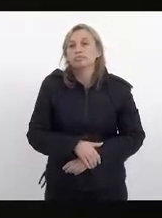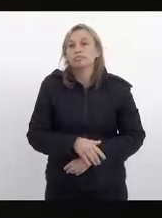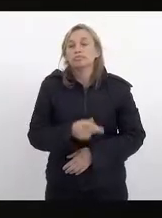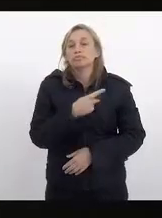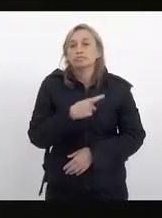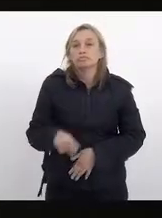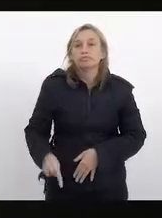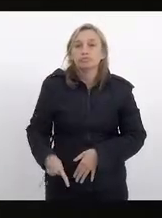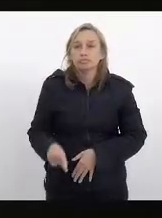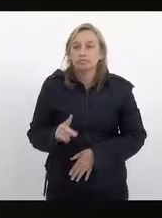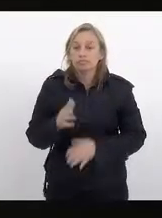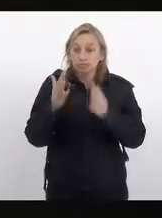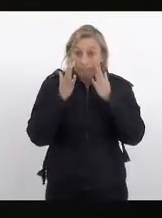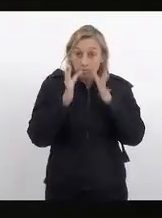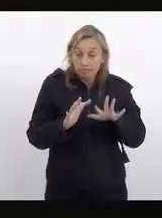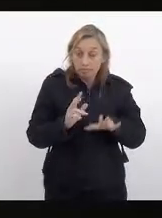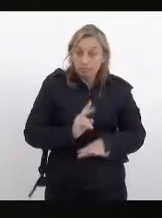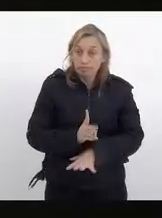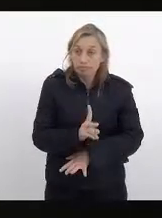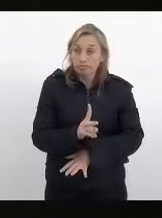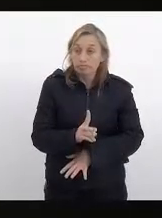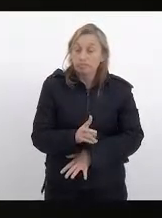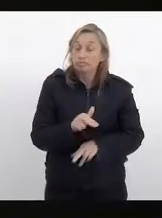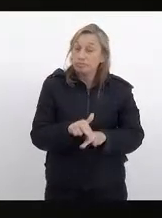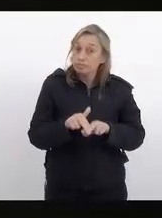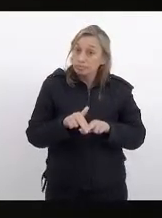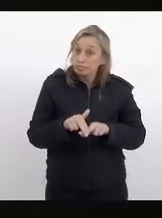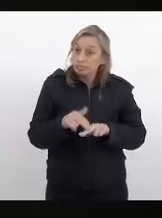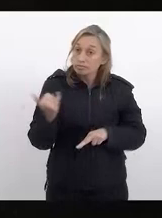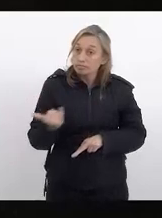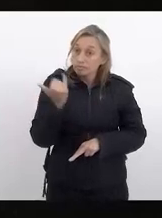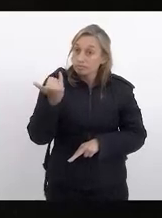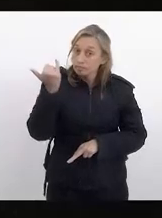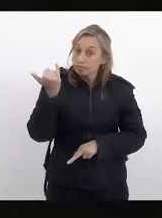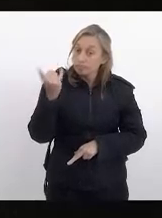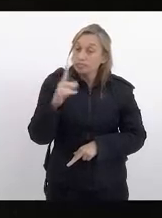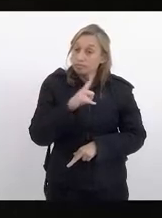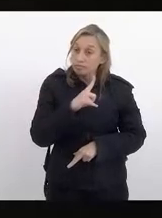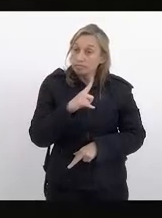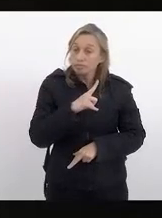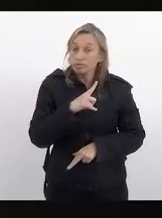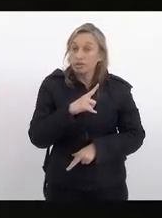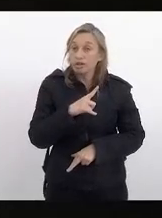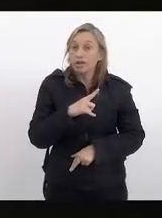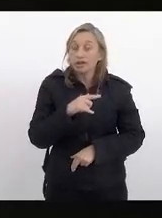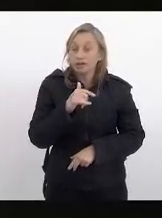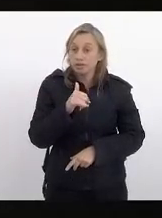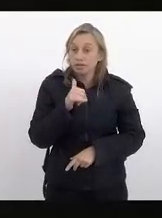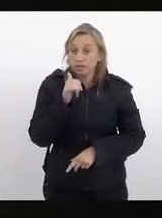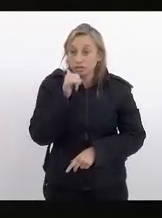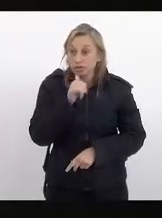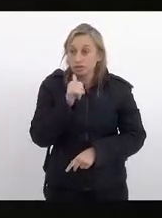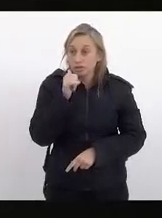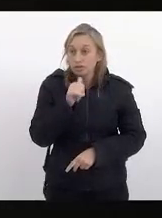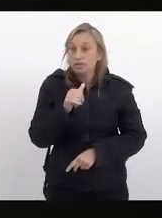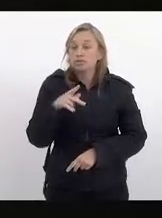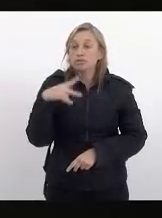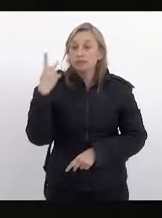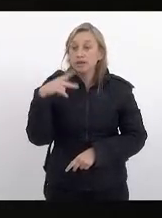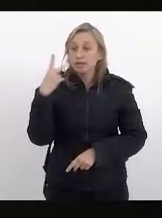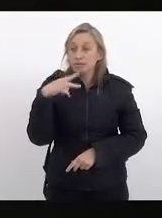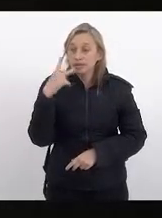presidenta sempre atenta e por isso a importância de termos mulheres no